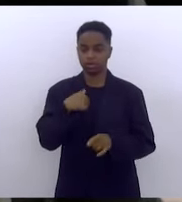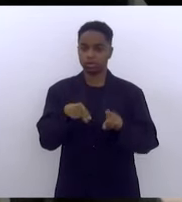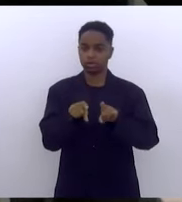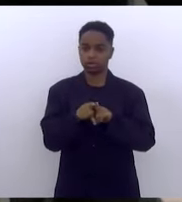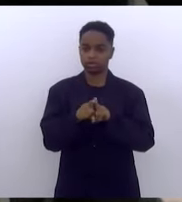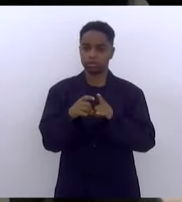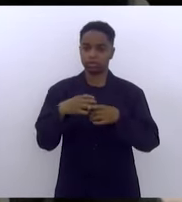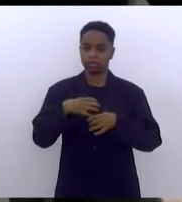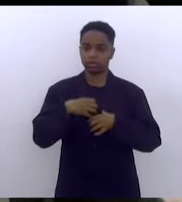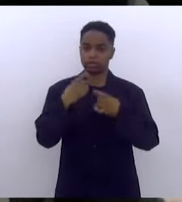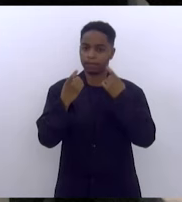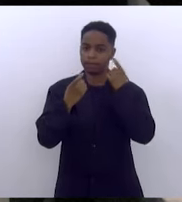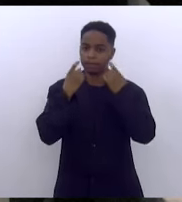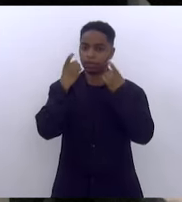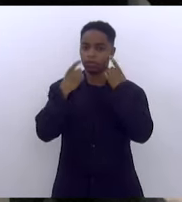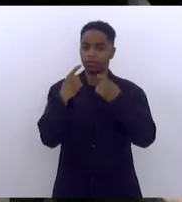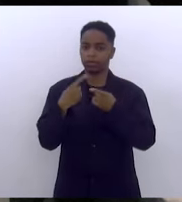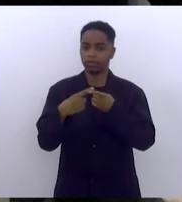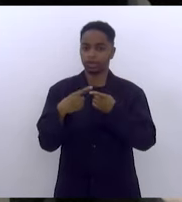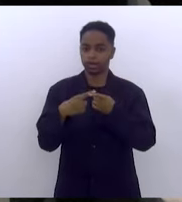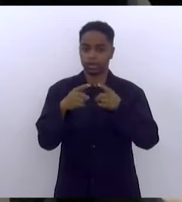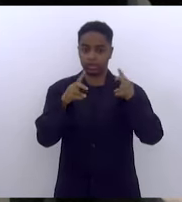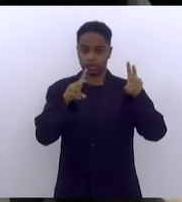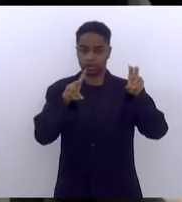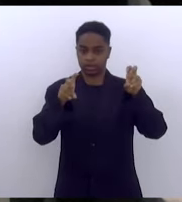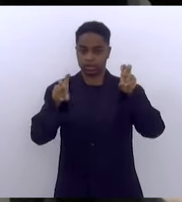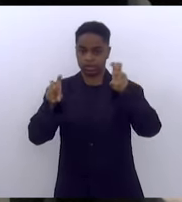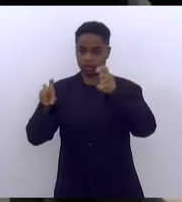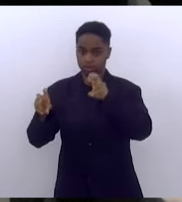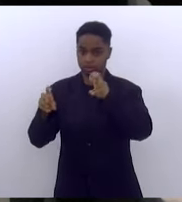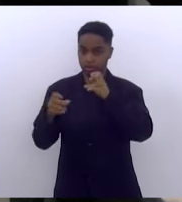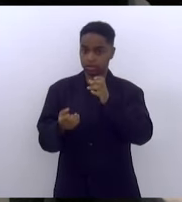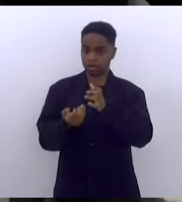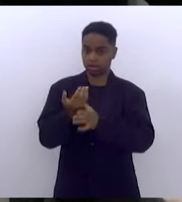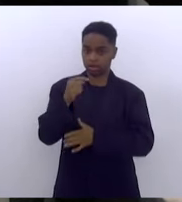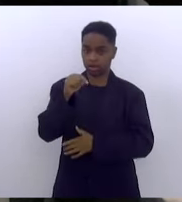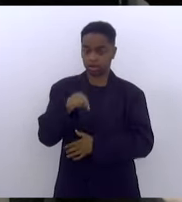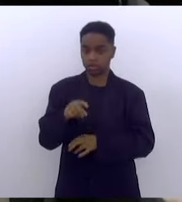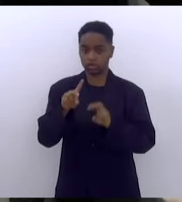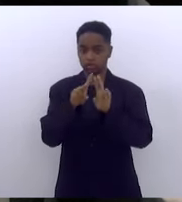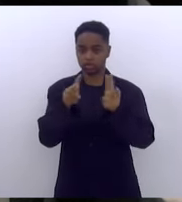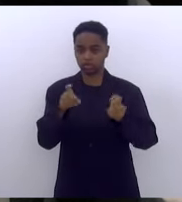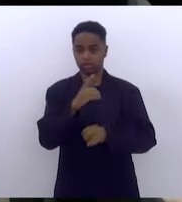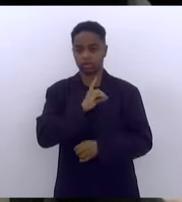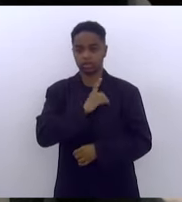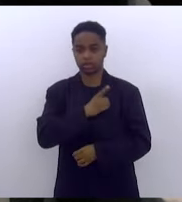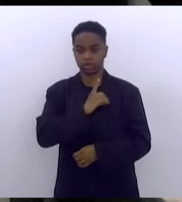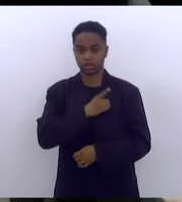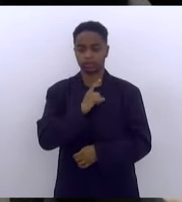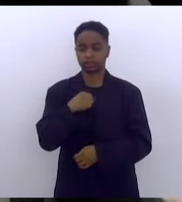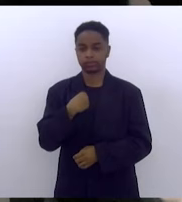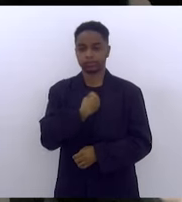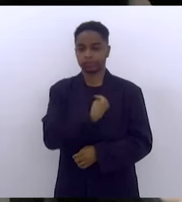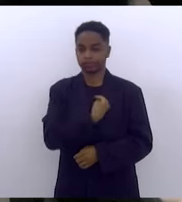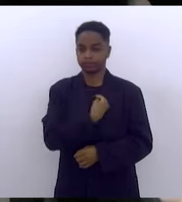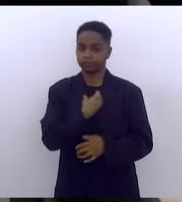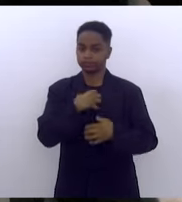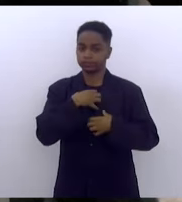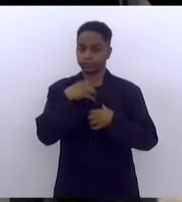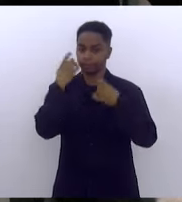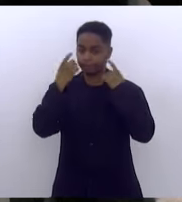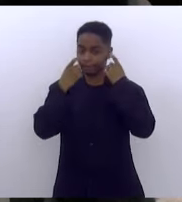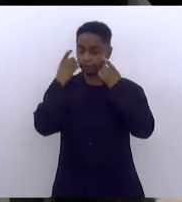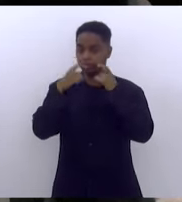afinal de contas, cada tema que surge aqui com relação às delegacias, a gente se preocupa,